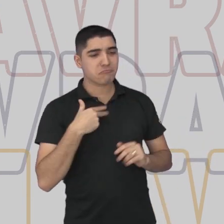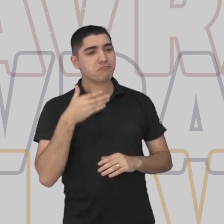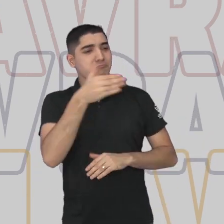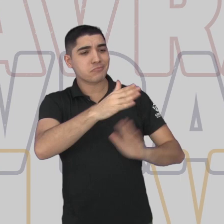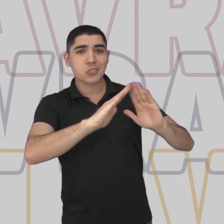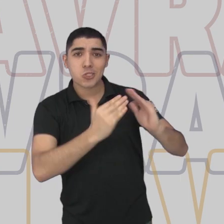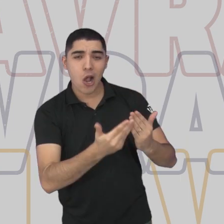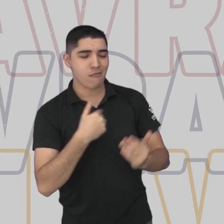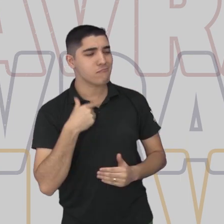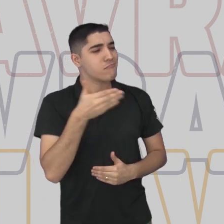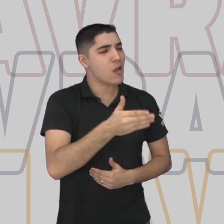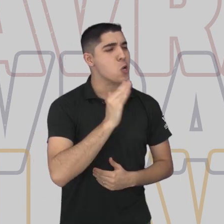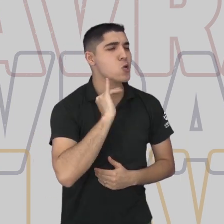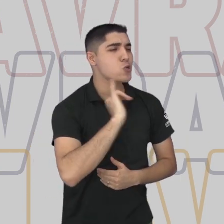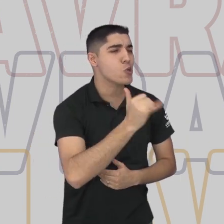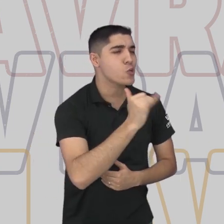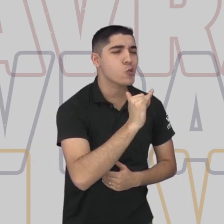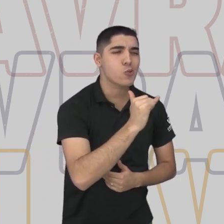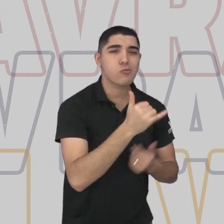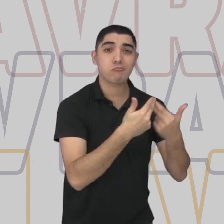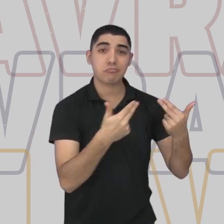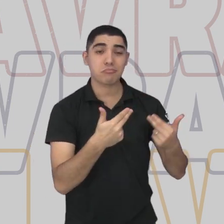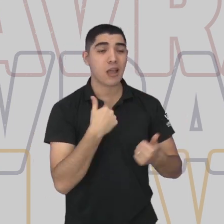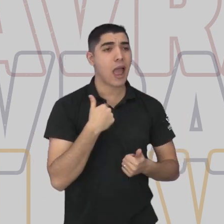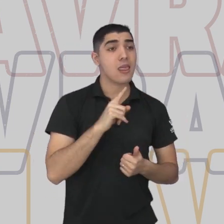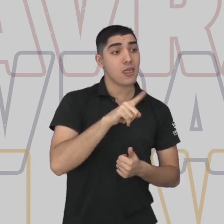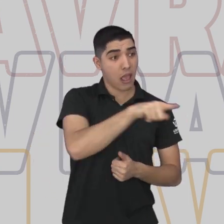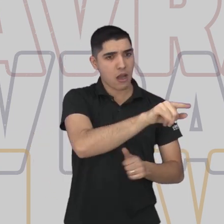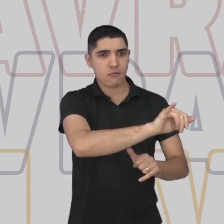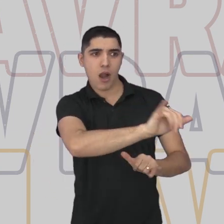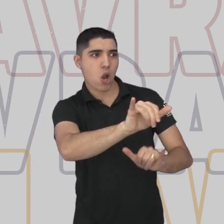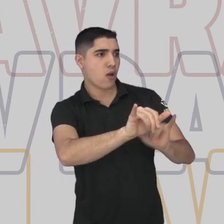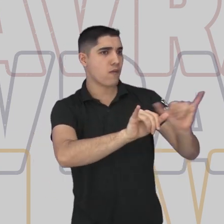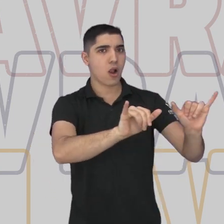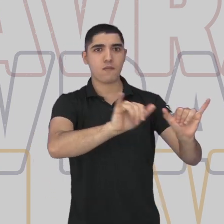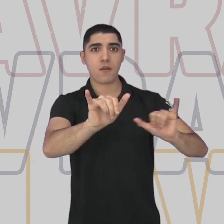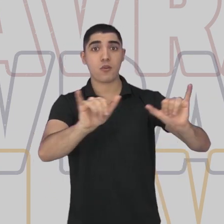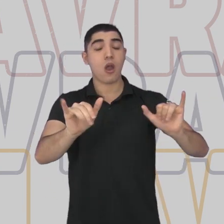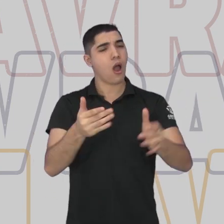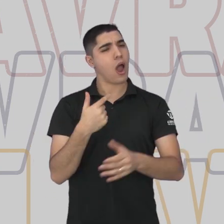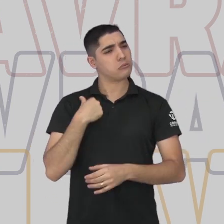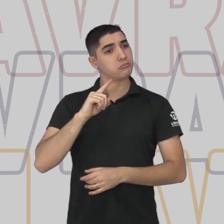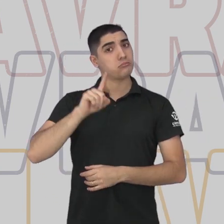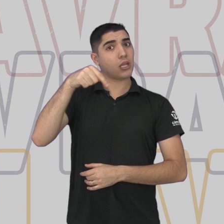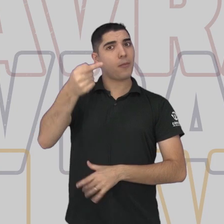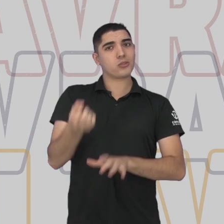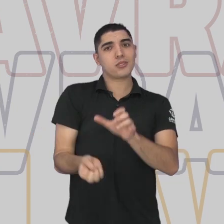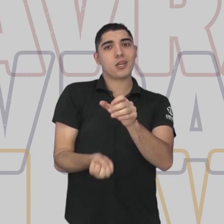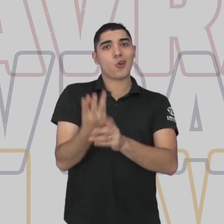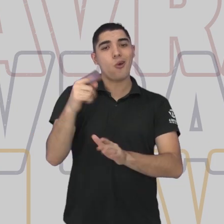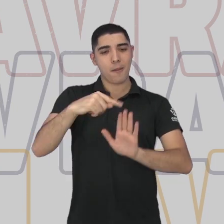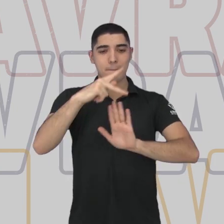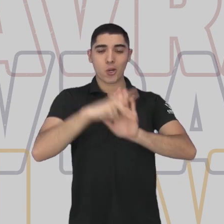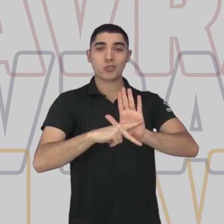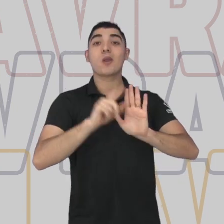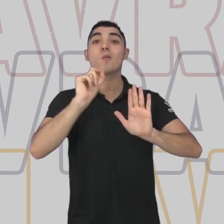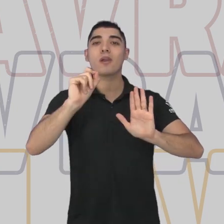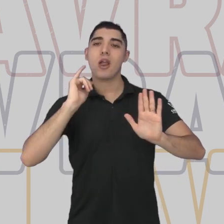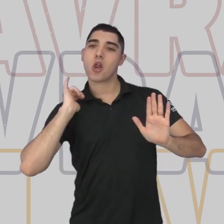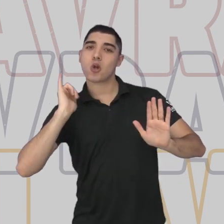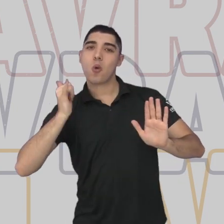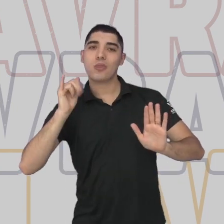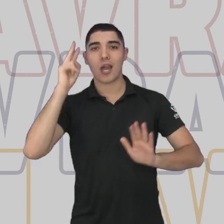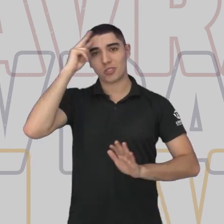contando história numa escola, na outra, aí eu fui vendo, fui falando, boca a boca, e aí nasceu esse projeto, né, de contar a história, de falar